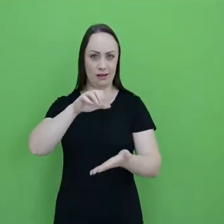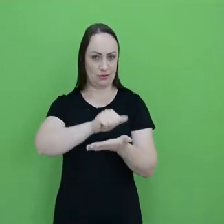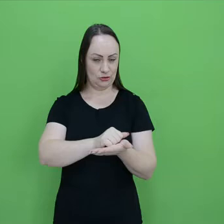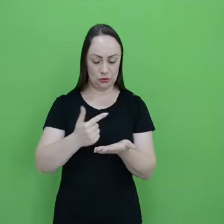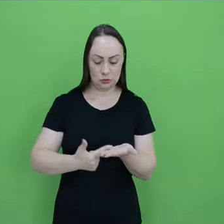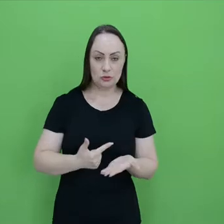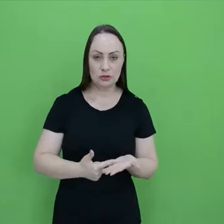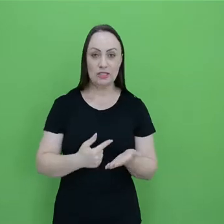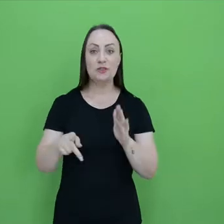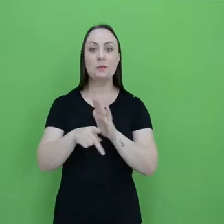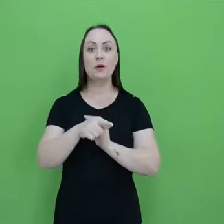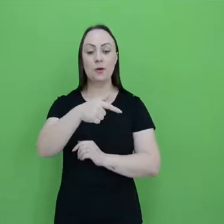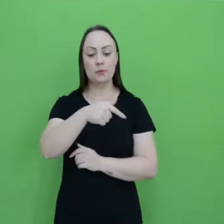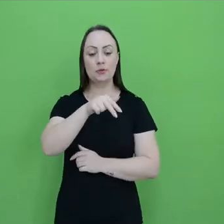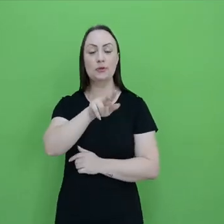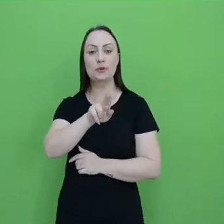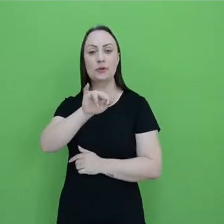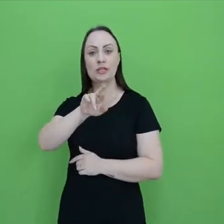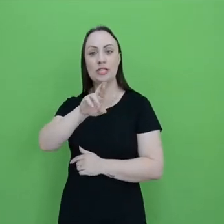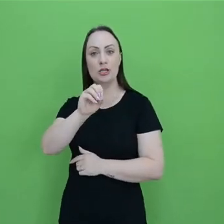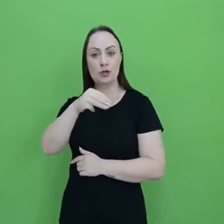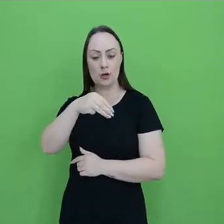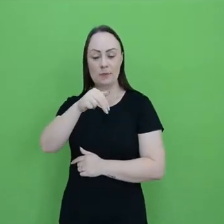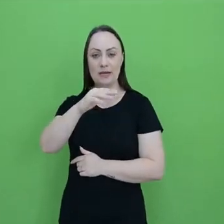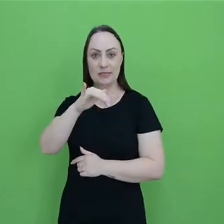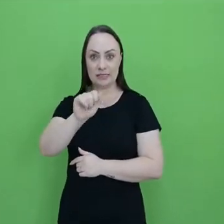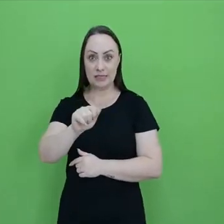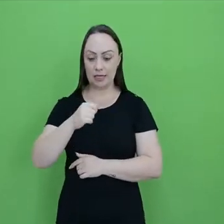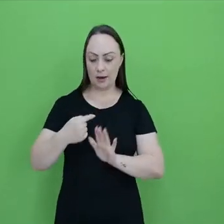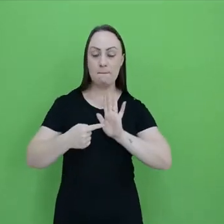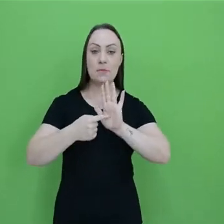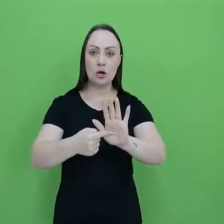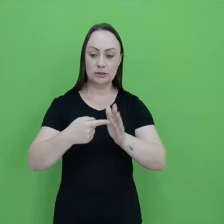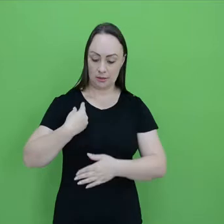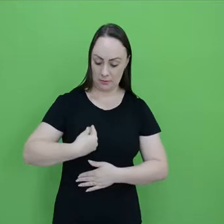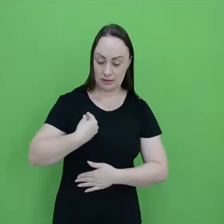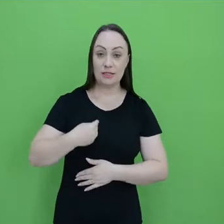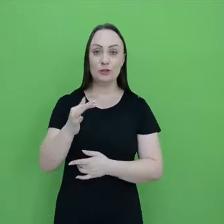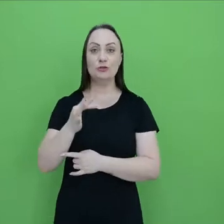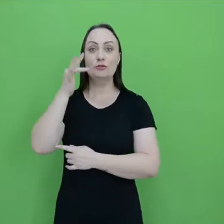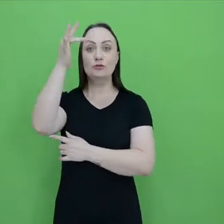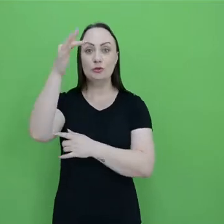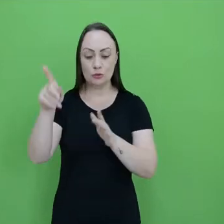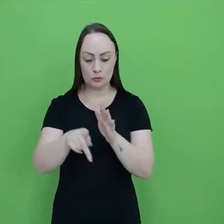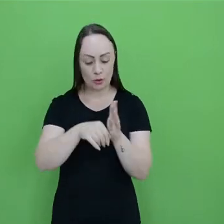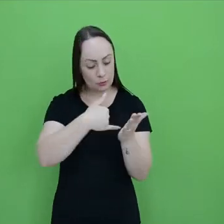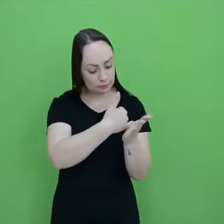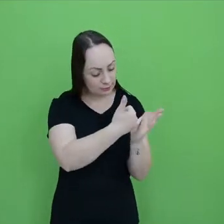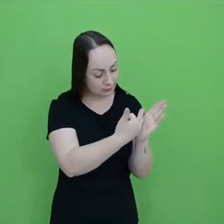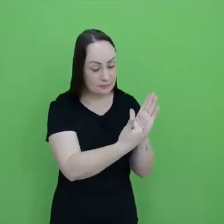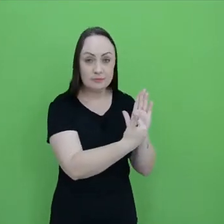A quiromancia revela presente e futuro nas linhas da palma da